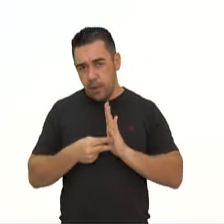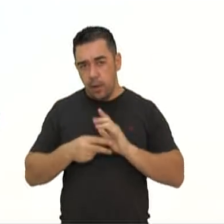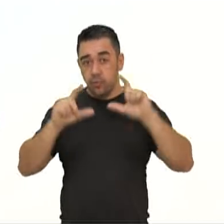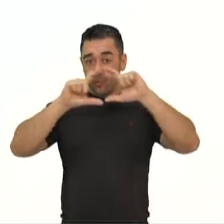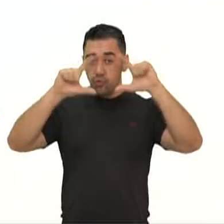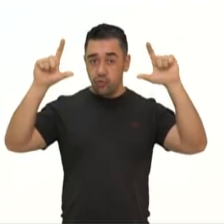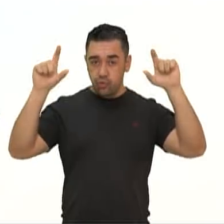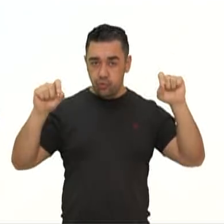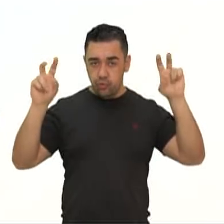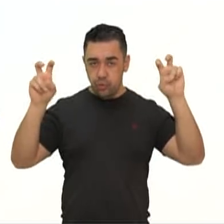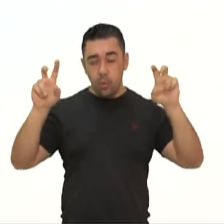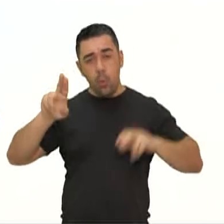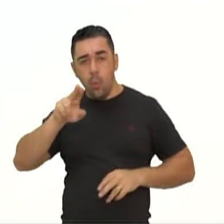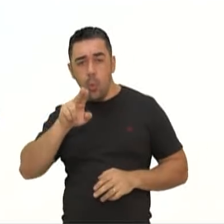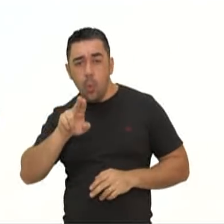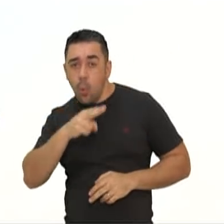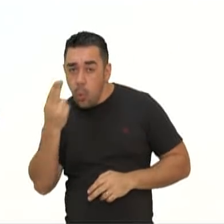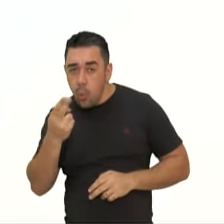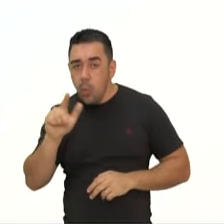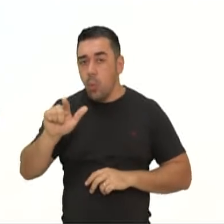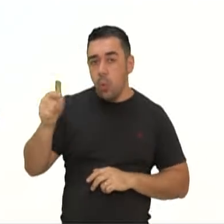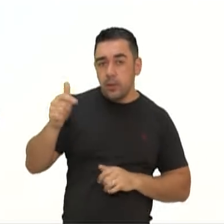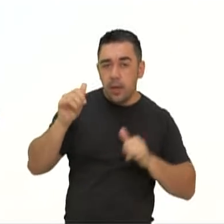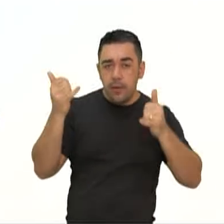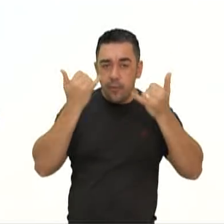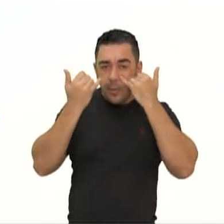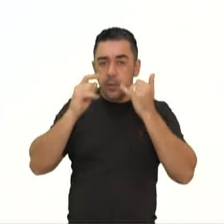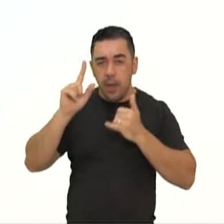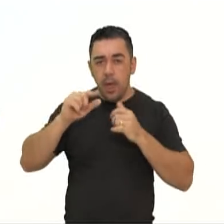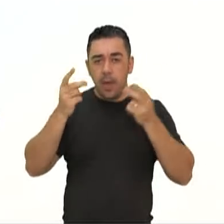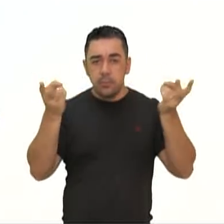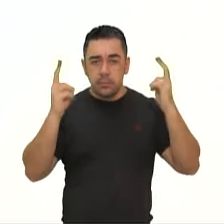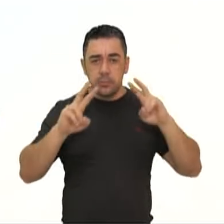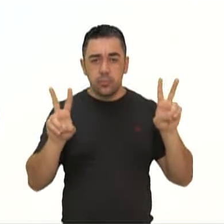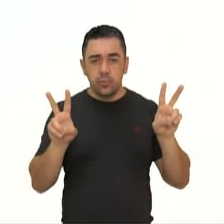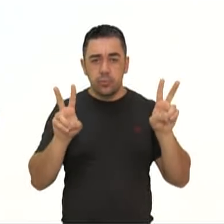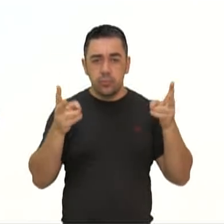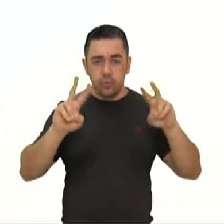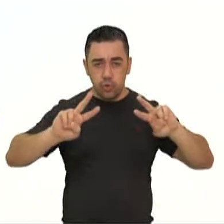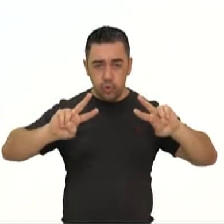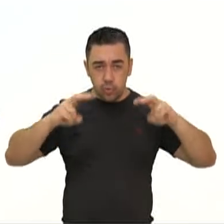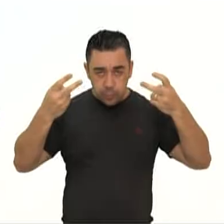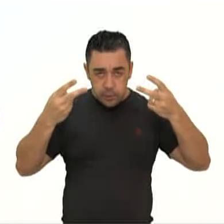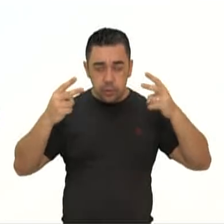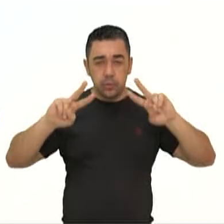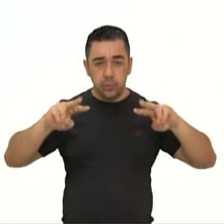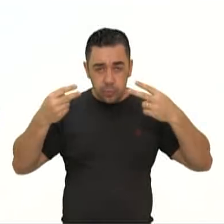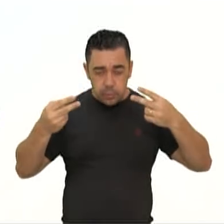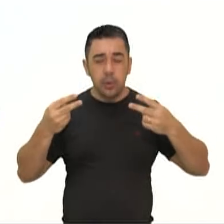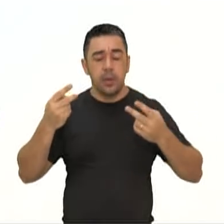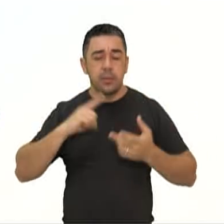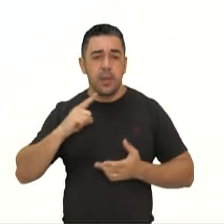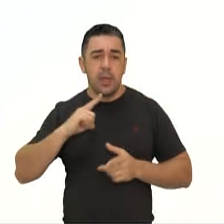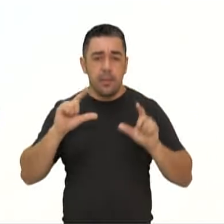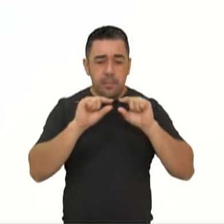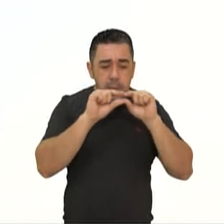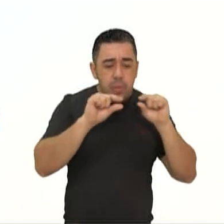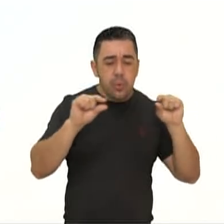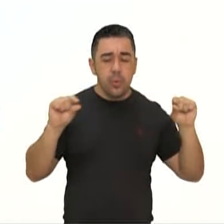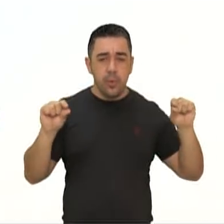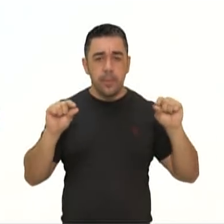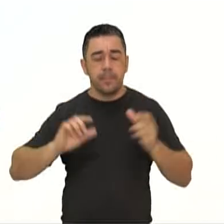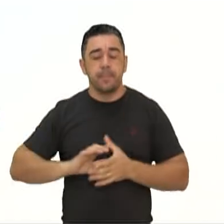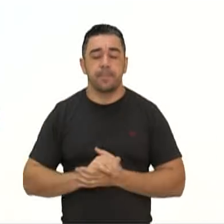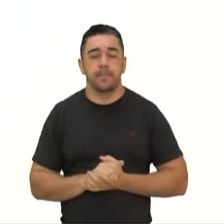ou dar outras informações. Funciona como subtítulo. Usa letras menores que as do título e maiores que as